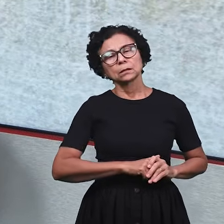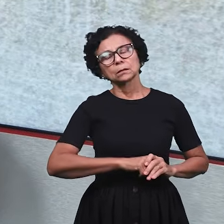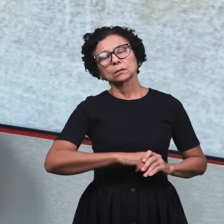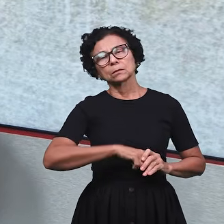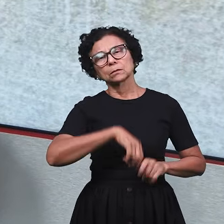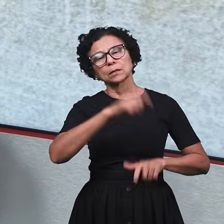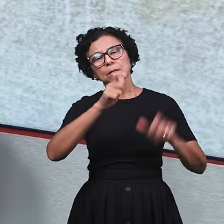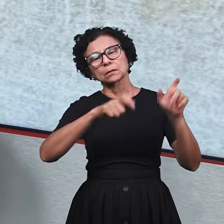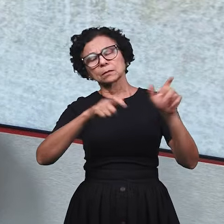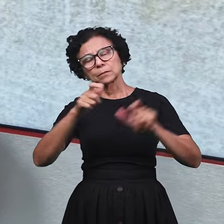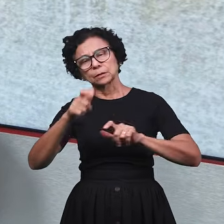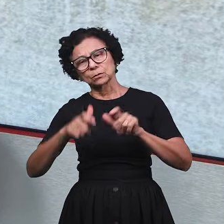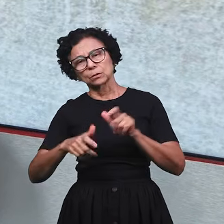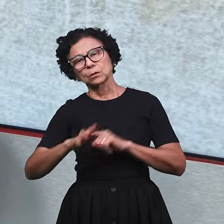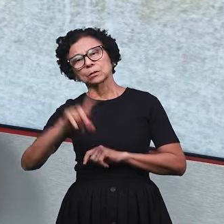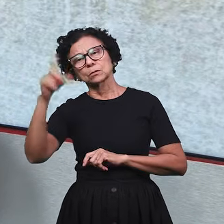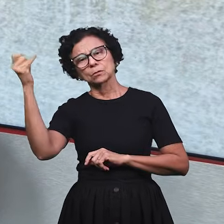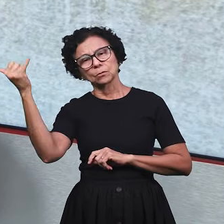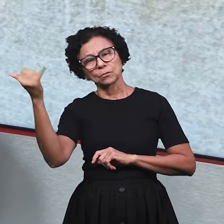bem-aventurado,